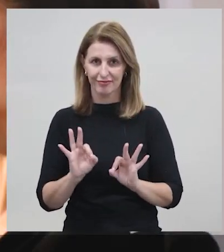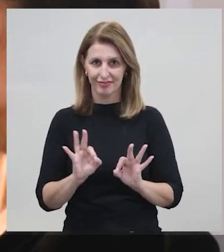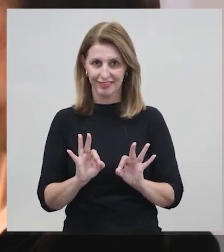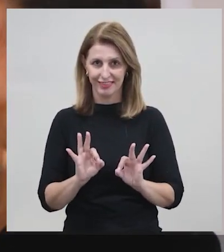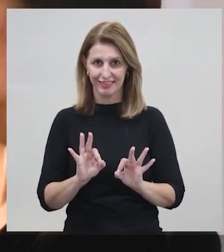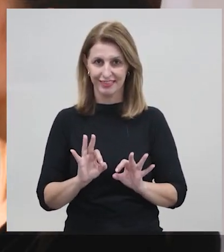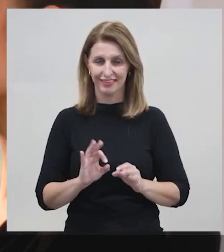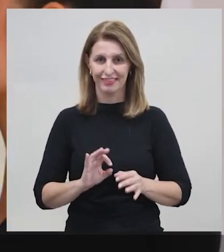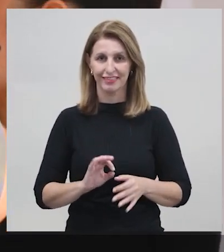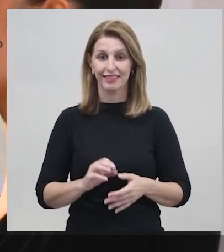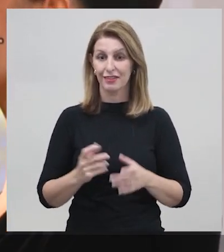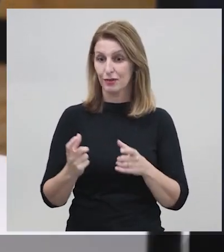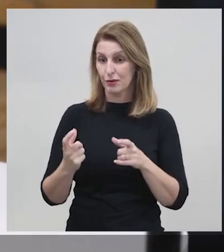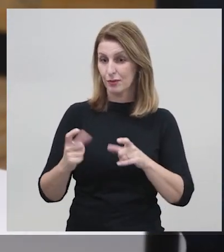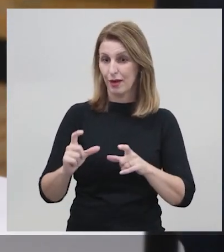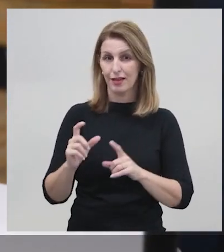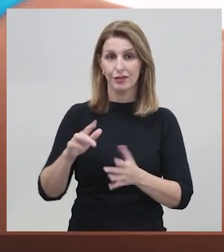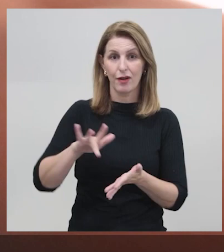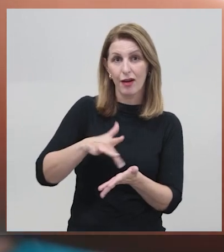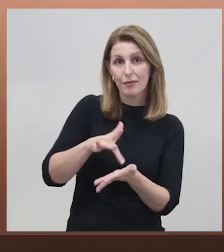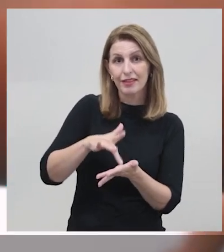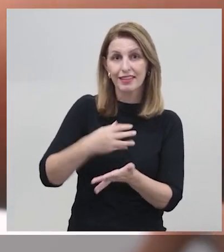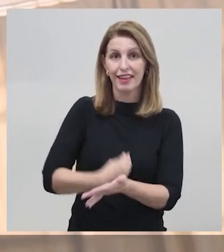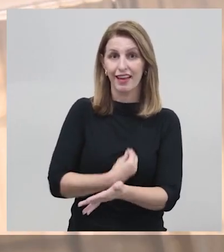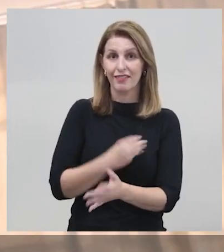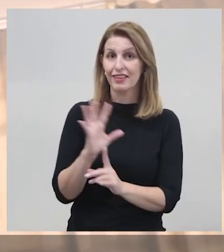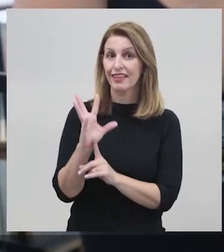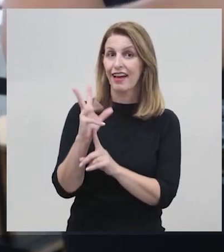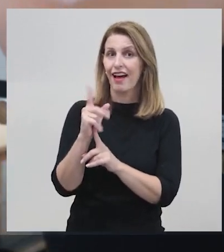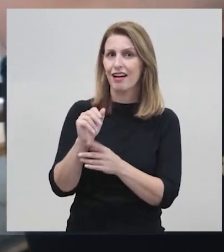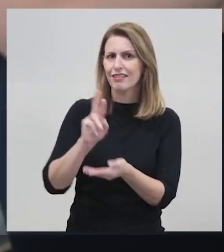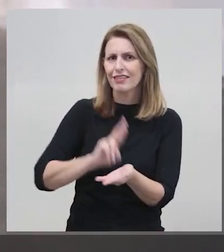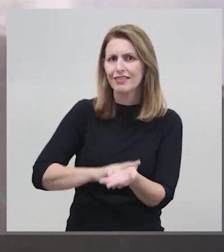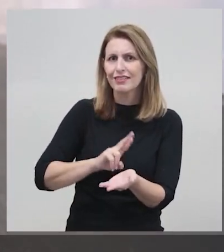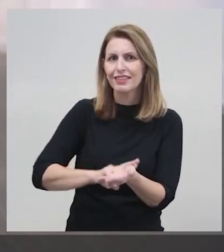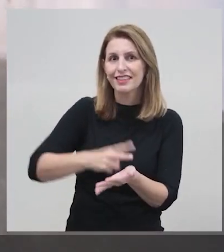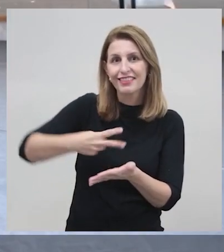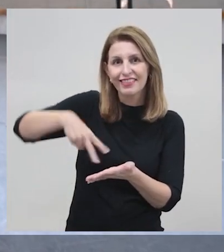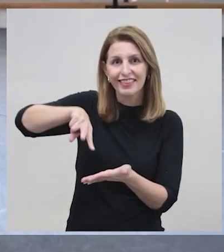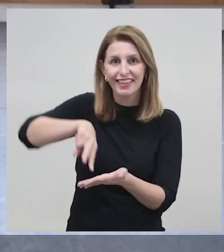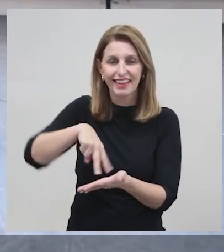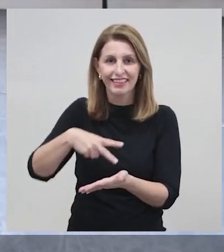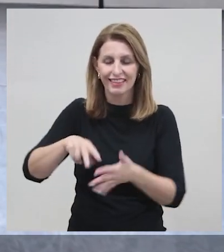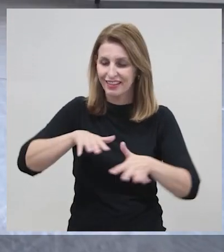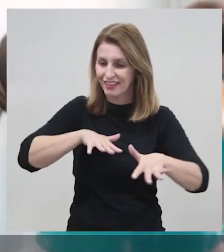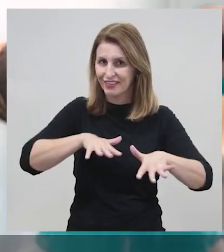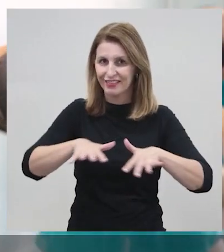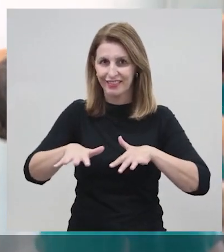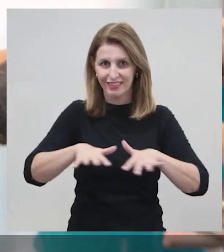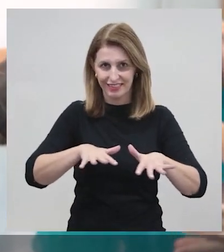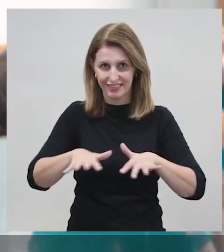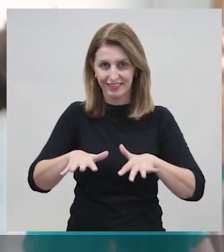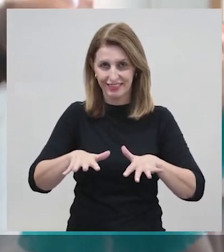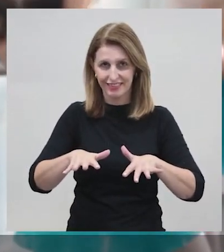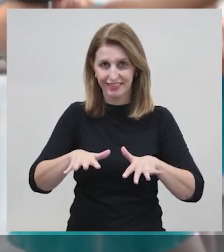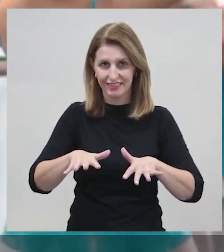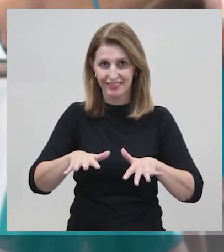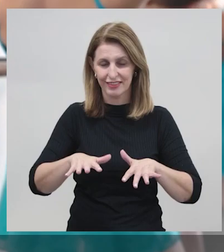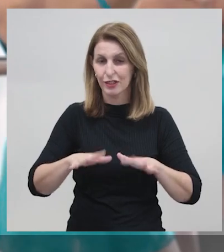forma. O espaço, a bailarina, a vida, a arte, o ritmo, a dança, o